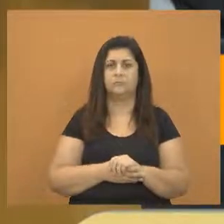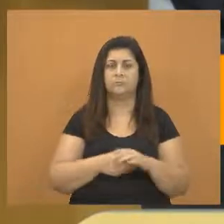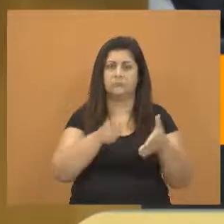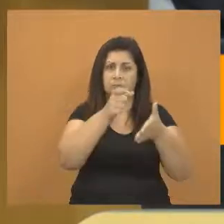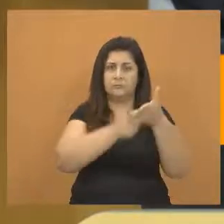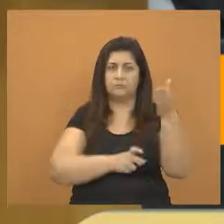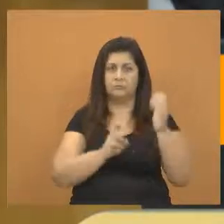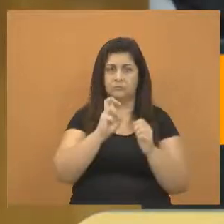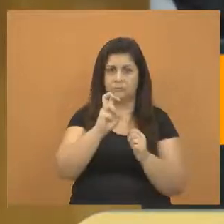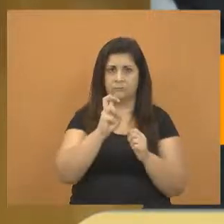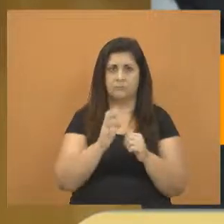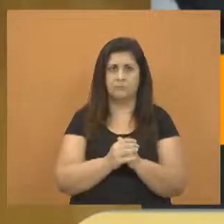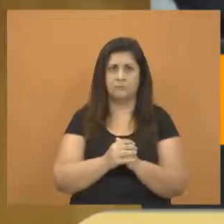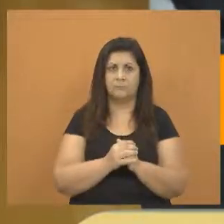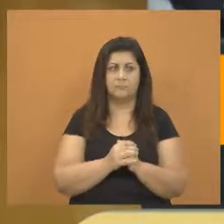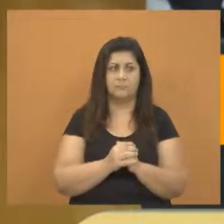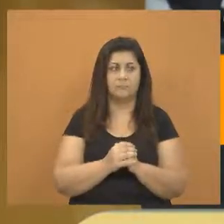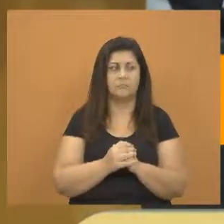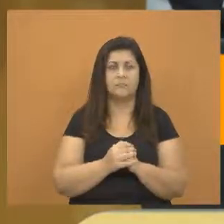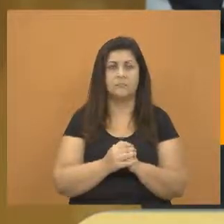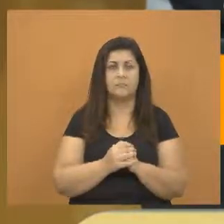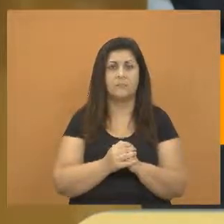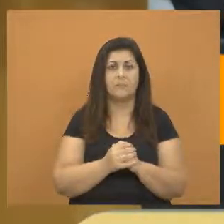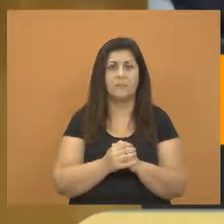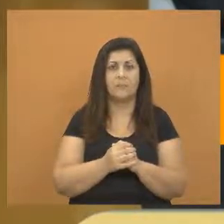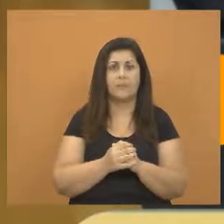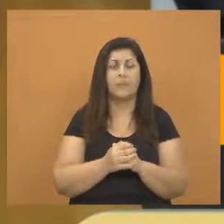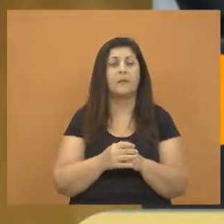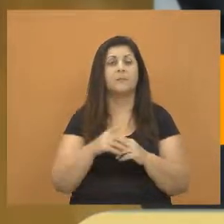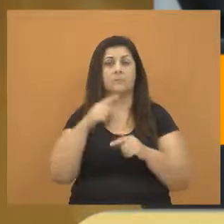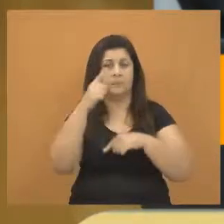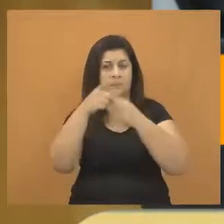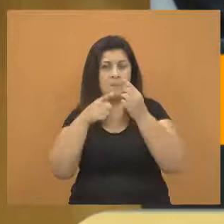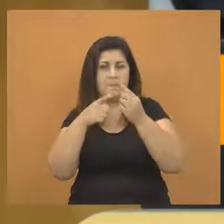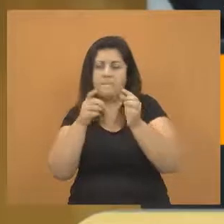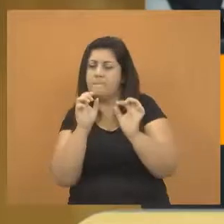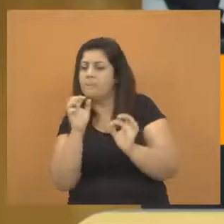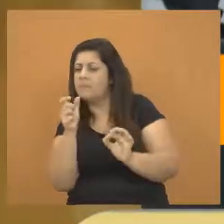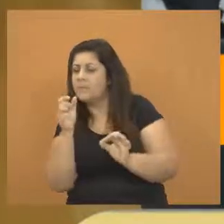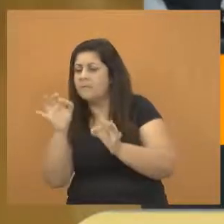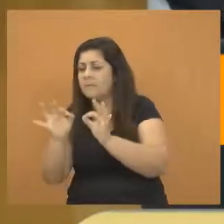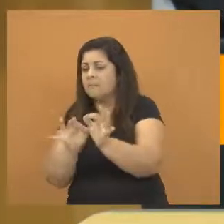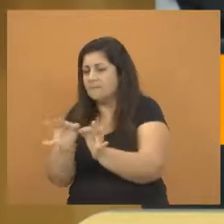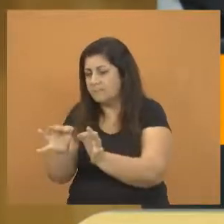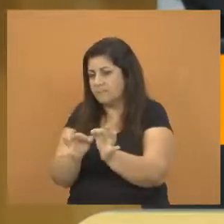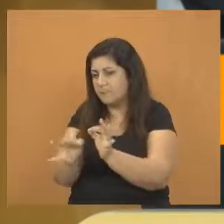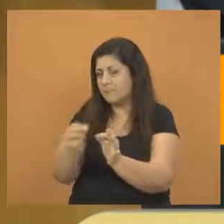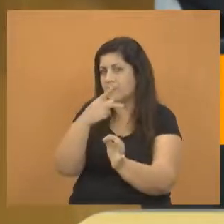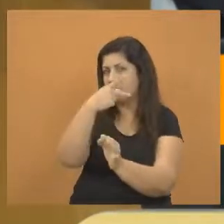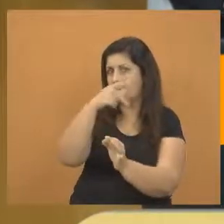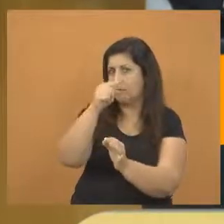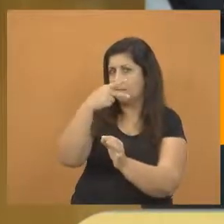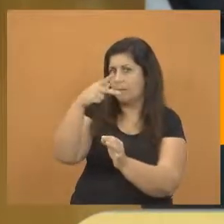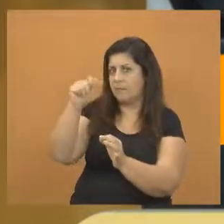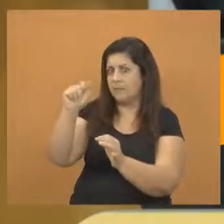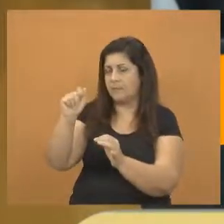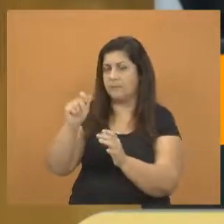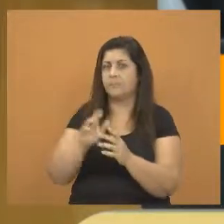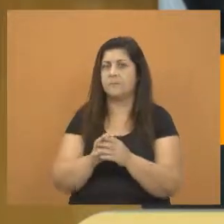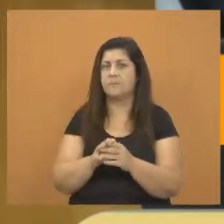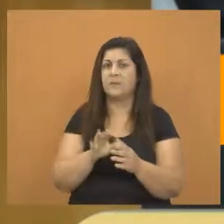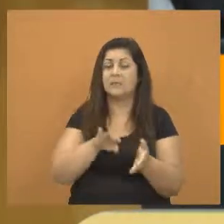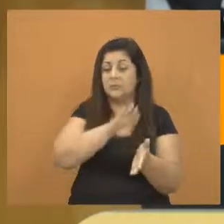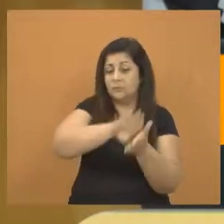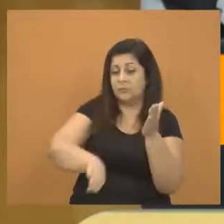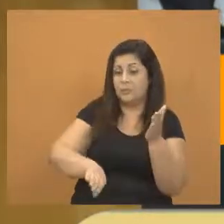Parágrafo 5º. Considera-se revisão do plano plurianual a inclusão, a exclusão ou a